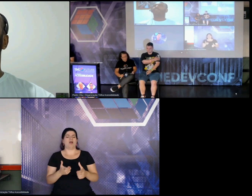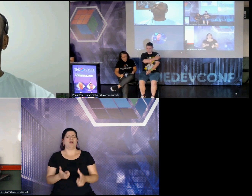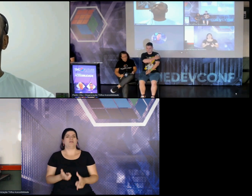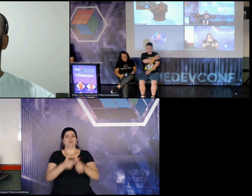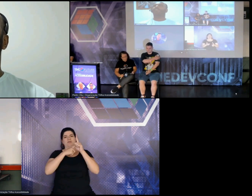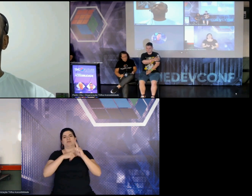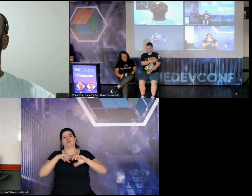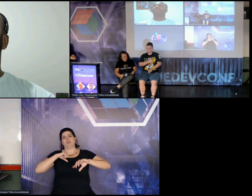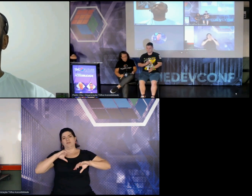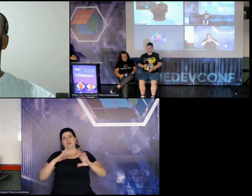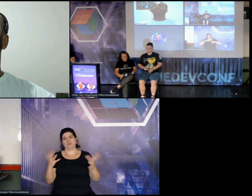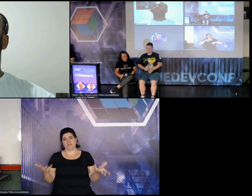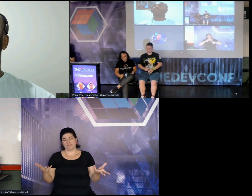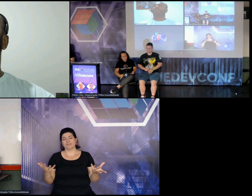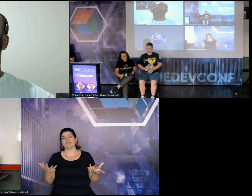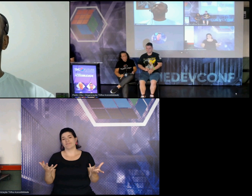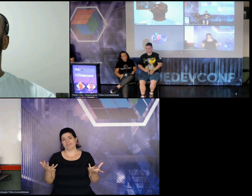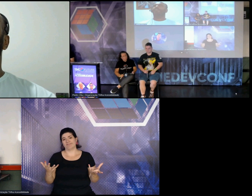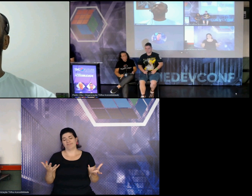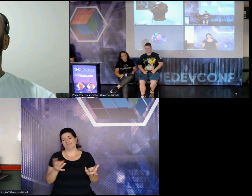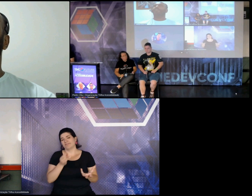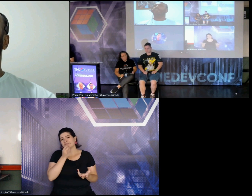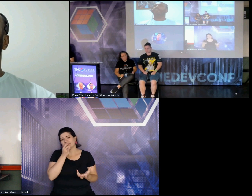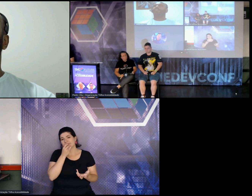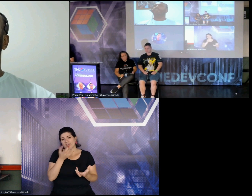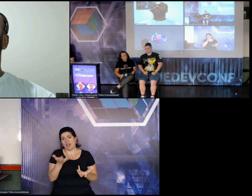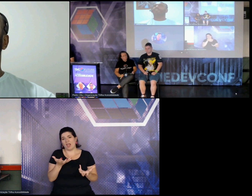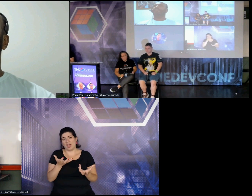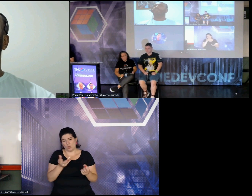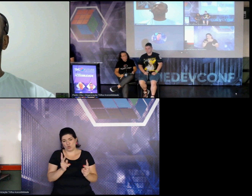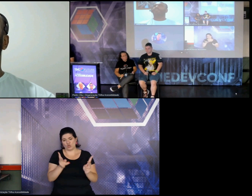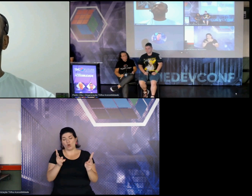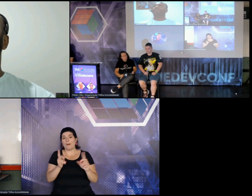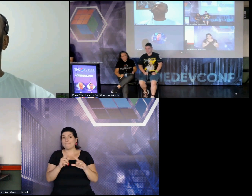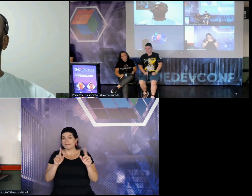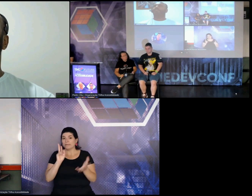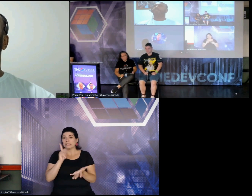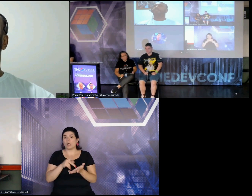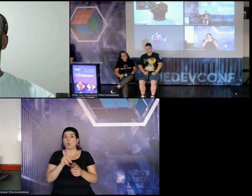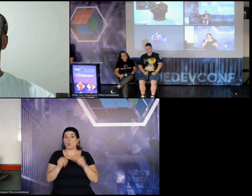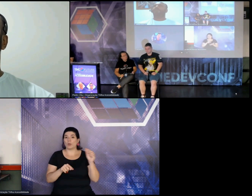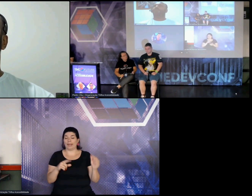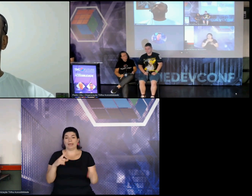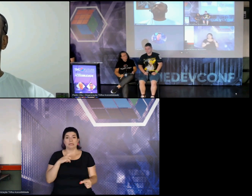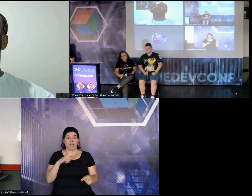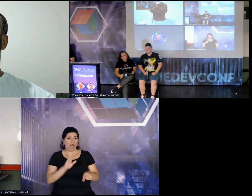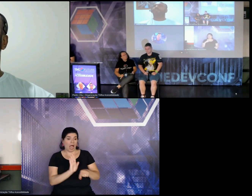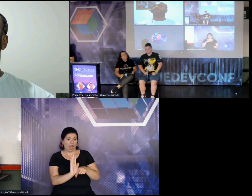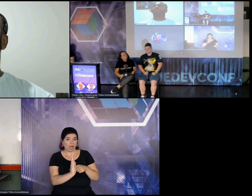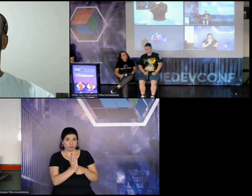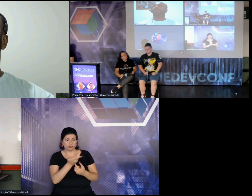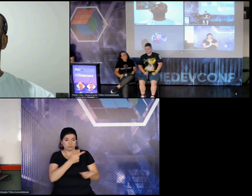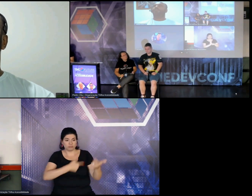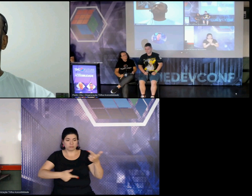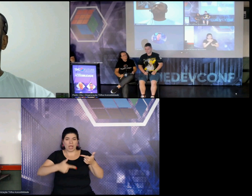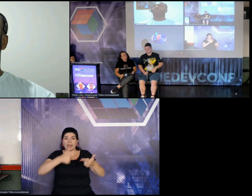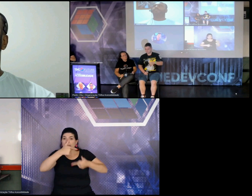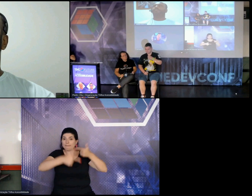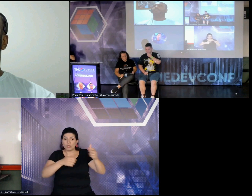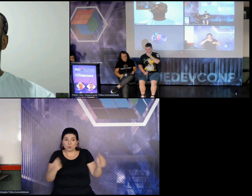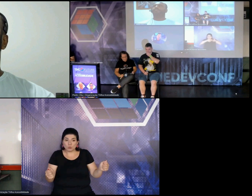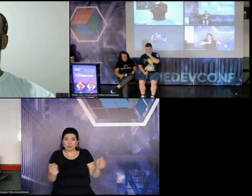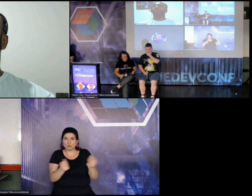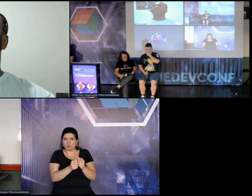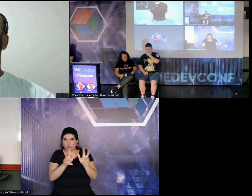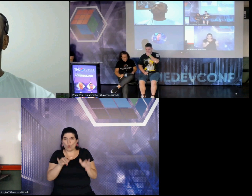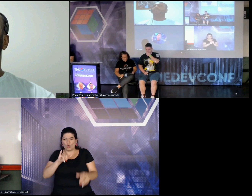quer levar para a produção, né? E, na verdade, quando a gente tem uma forma colaborativa, como a Joana trouxe, quando a